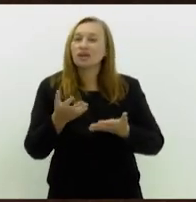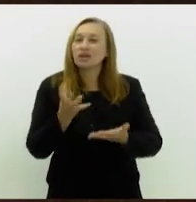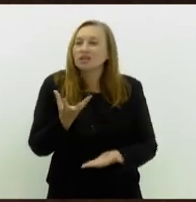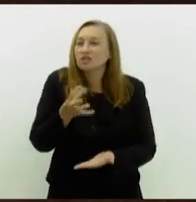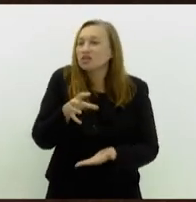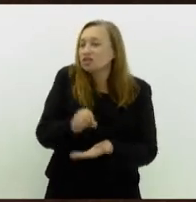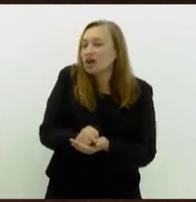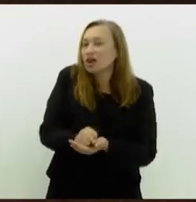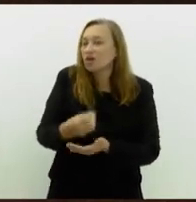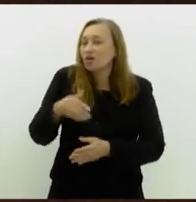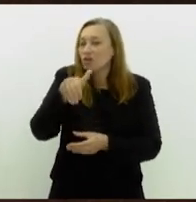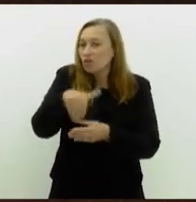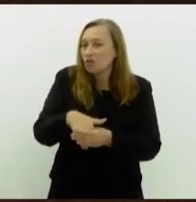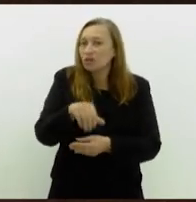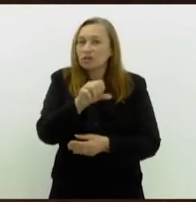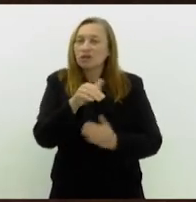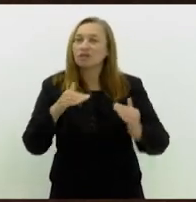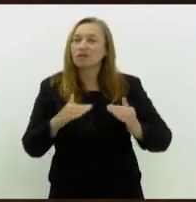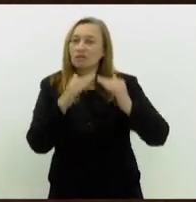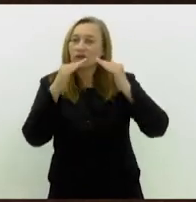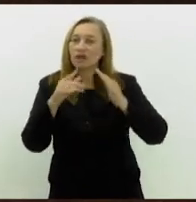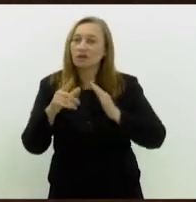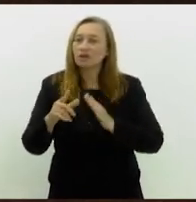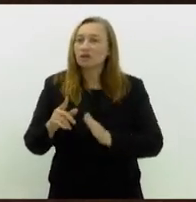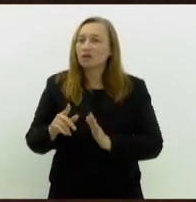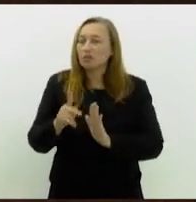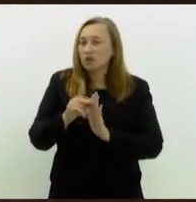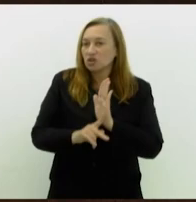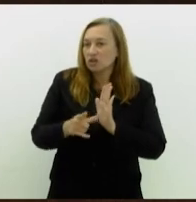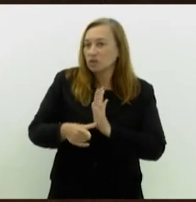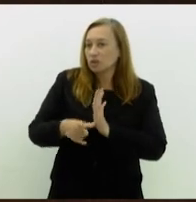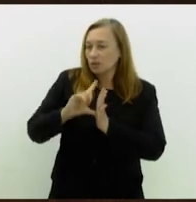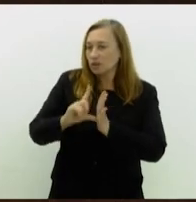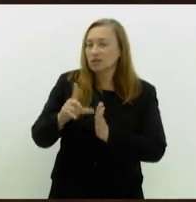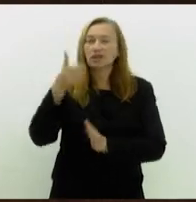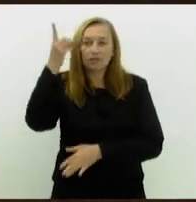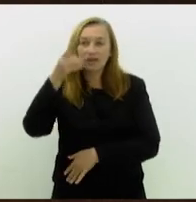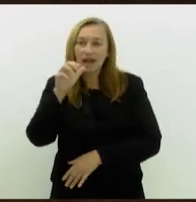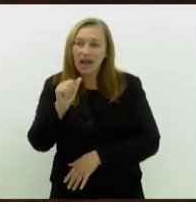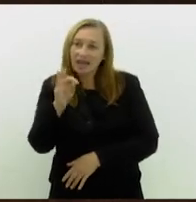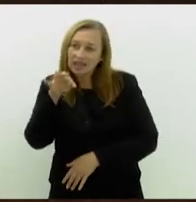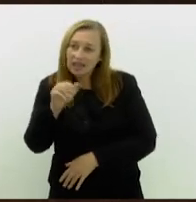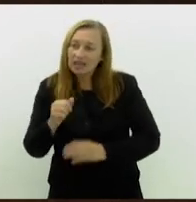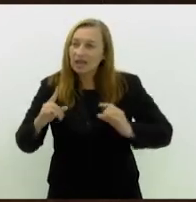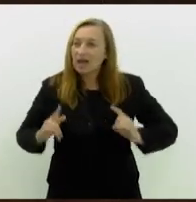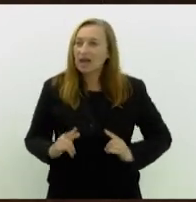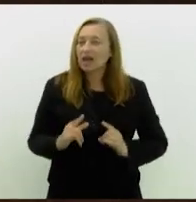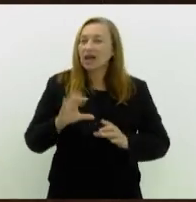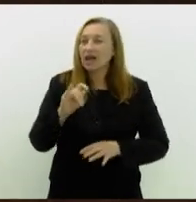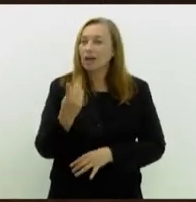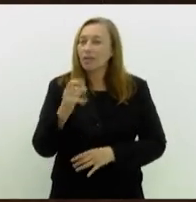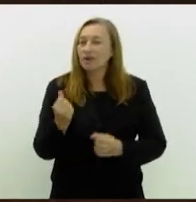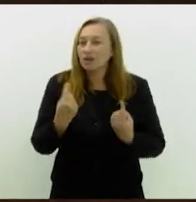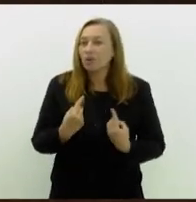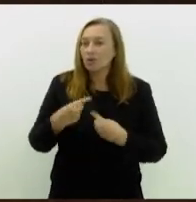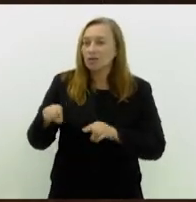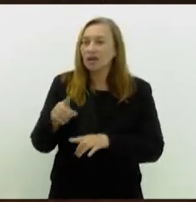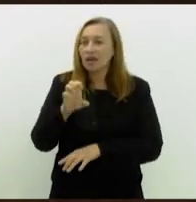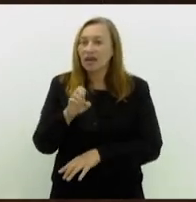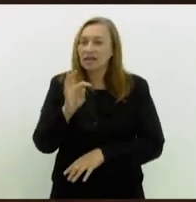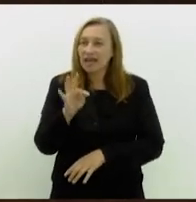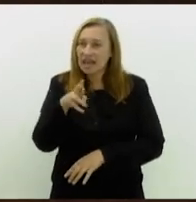o nosso voto favorável a um projeto anterior do deput Nunes que cria campanha contra o etarismo